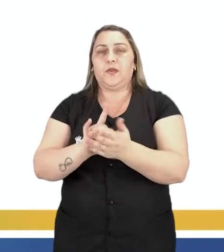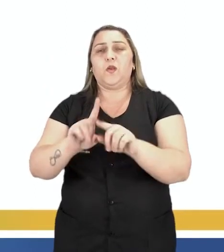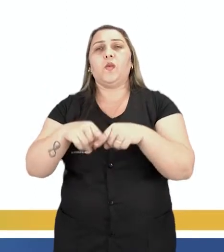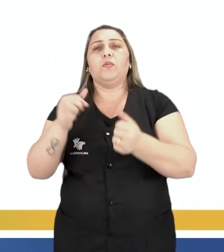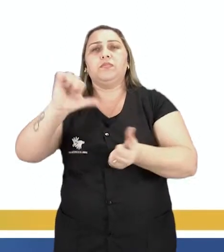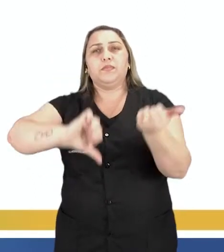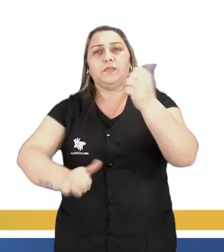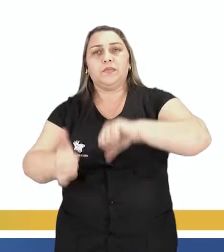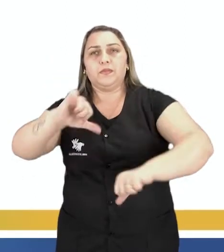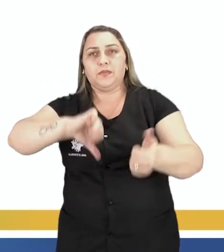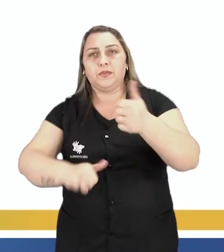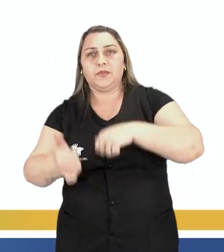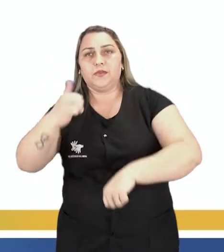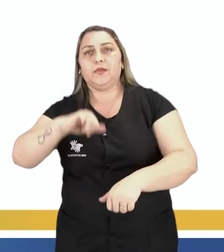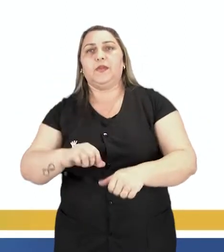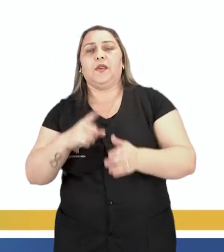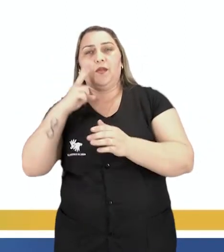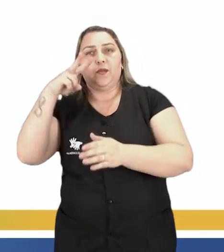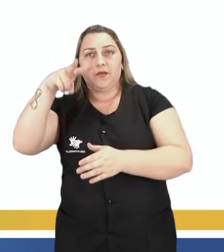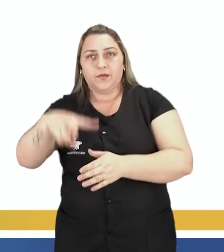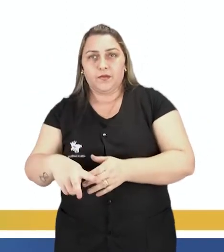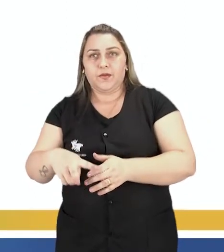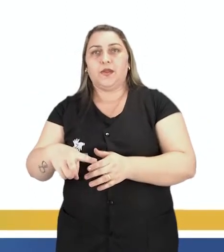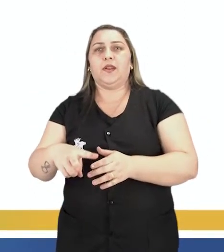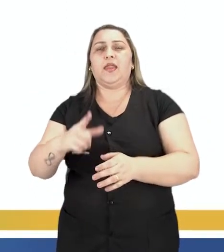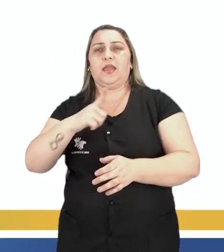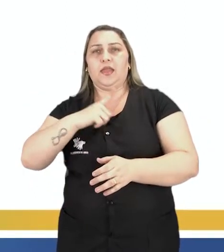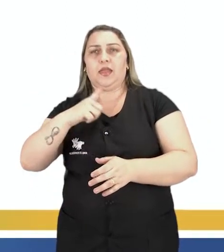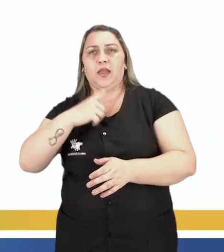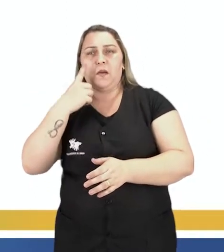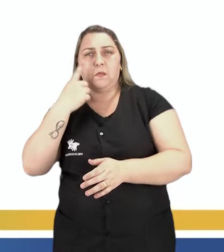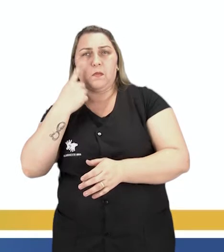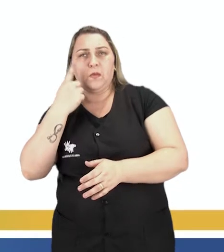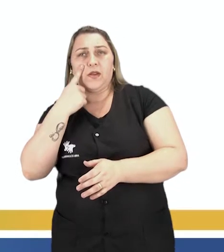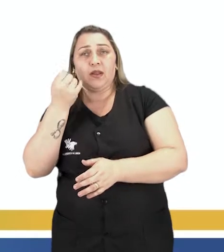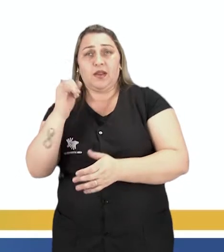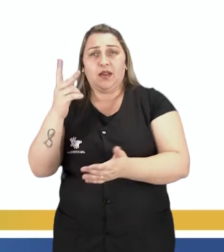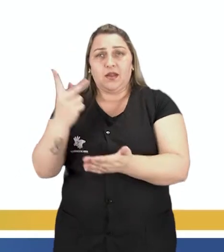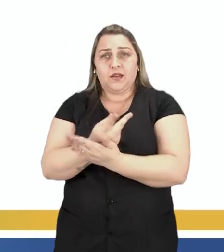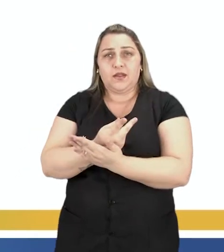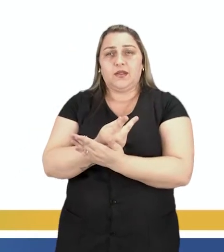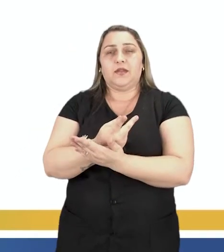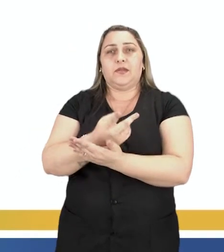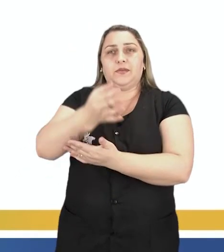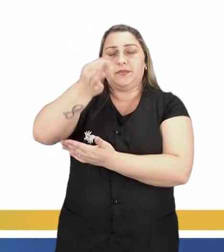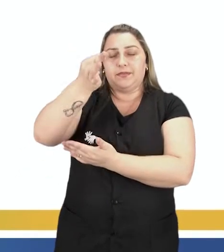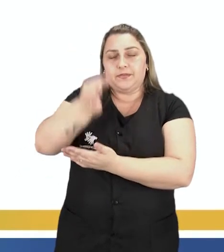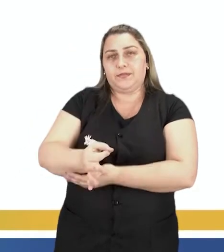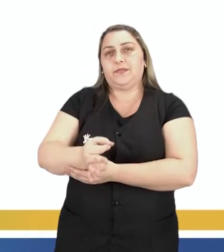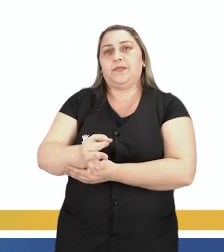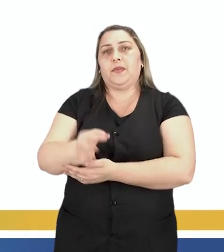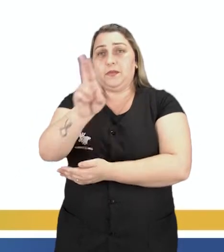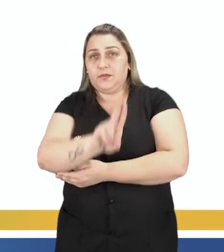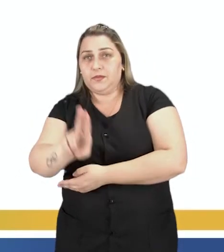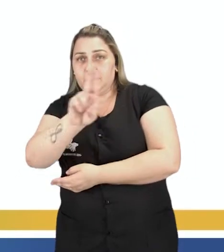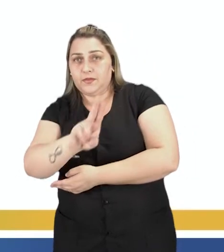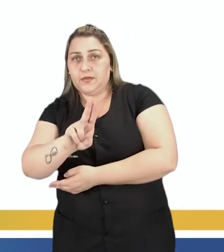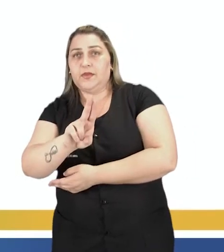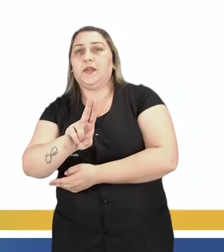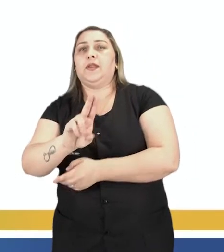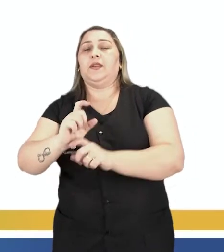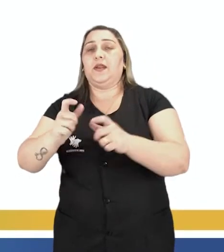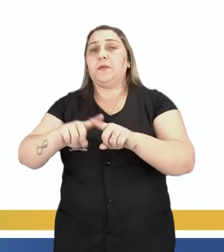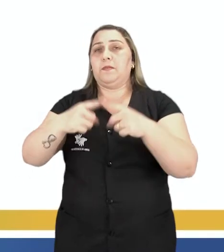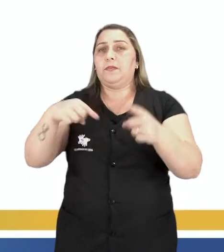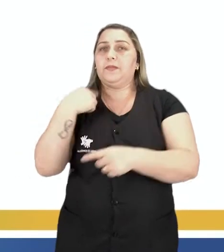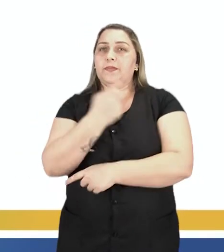avaliar a veracidade, checar as fontes e ter um olhar crítico sobre o conteúdo encontrado para poder utilizá-lo? É complexo, mas a